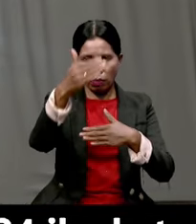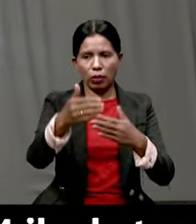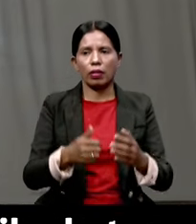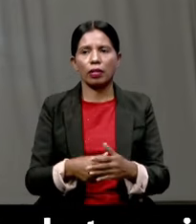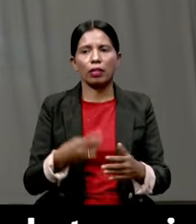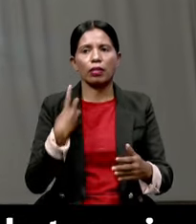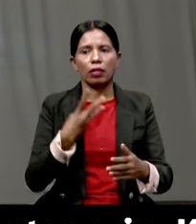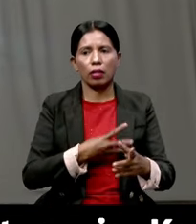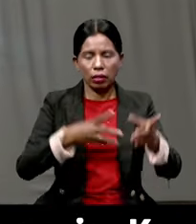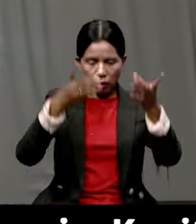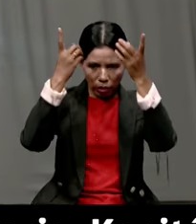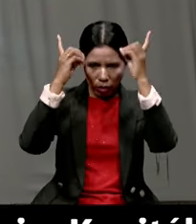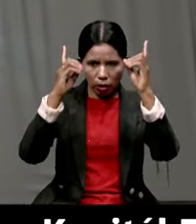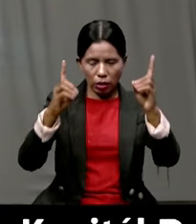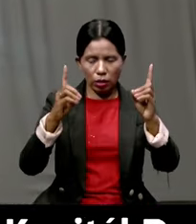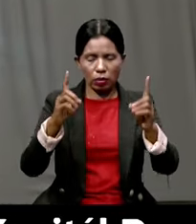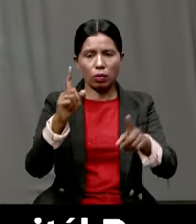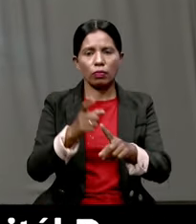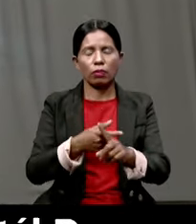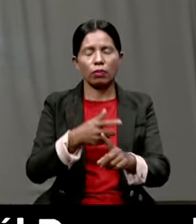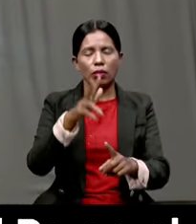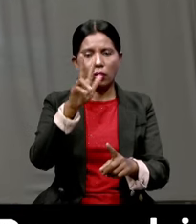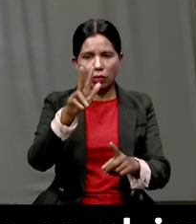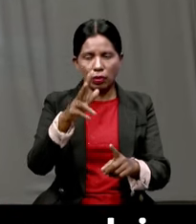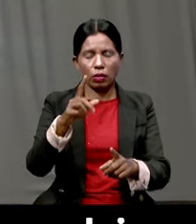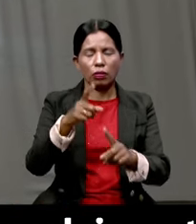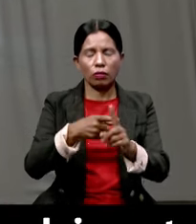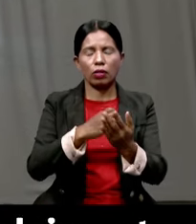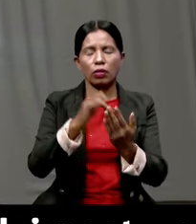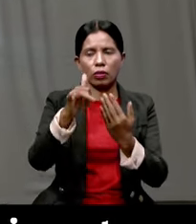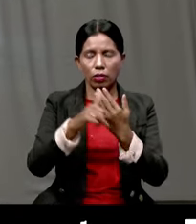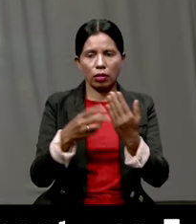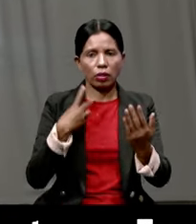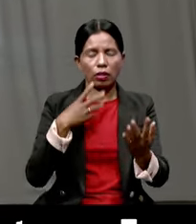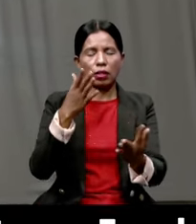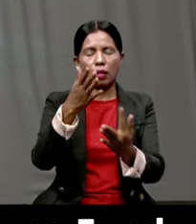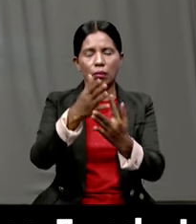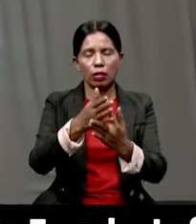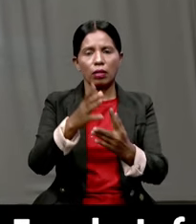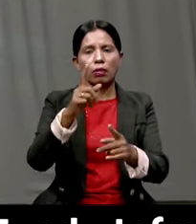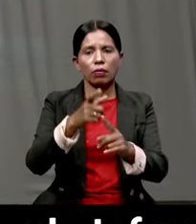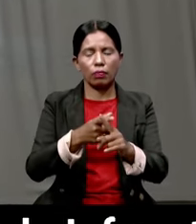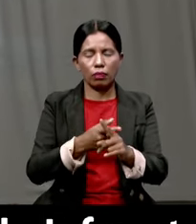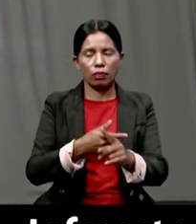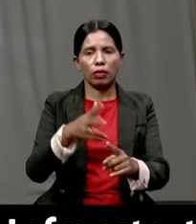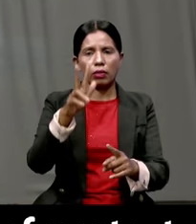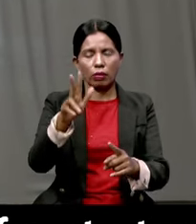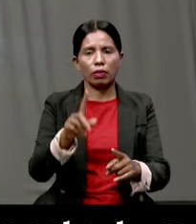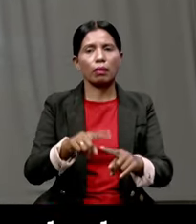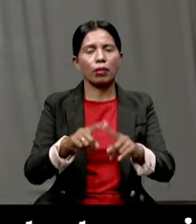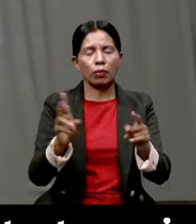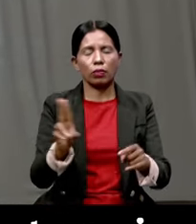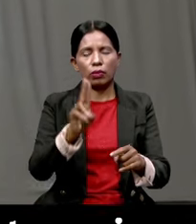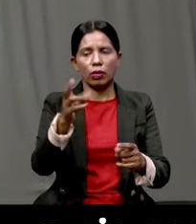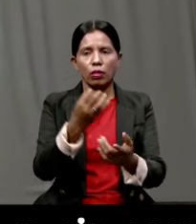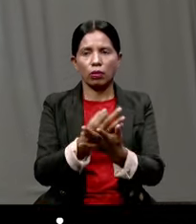e termina na segundo trimestre. No Fulanzuio e Tatama, na terceiro trimestre. Mas bem execução